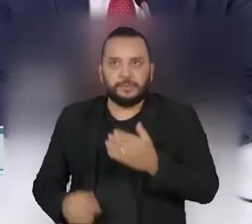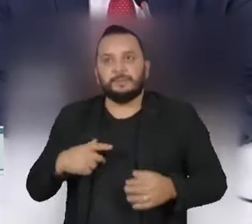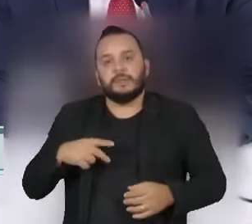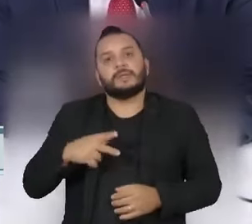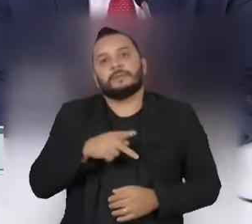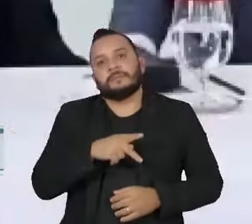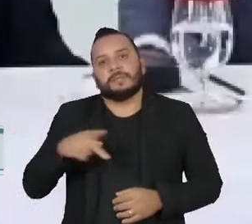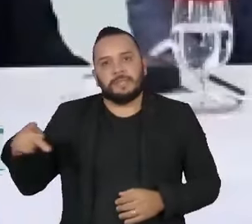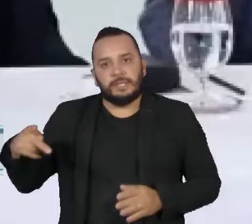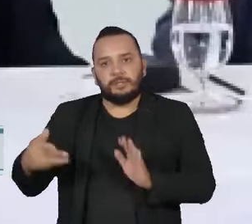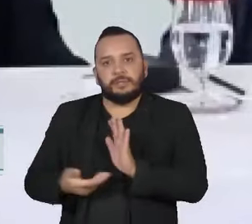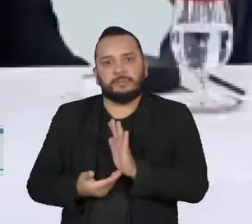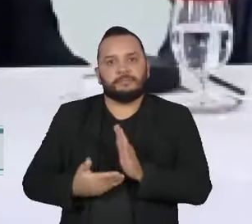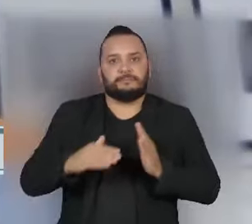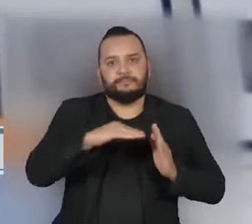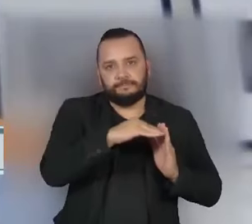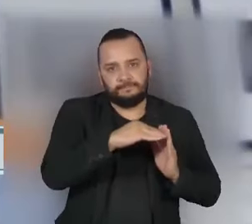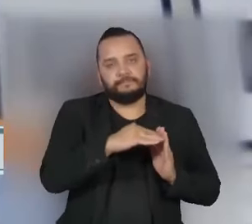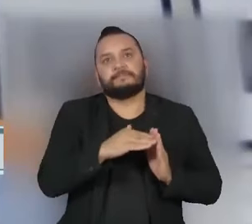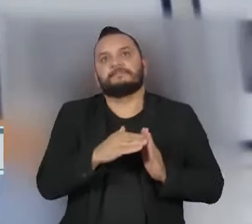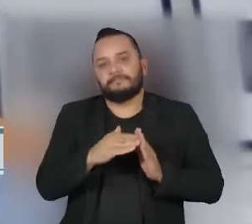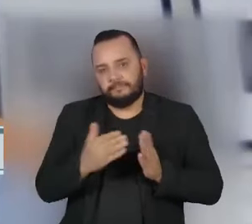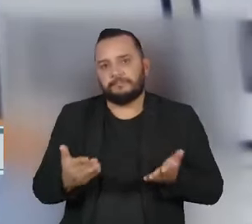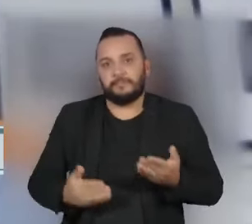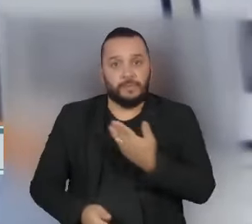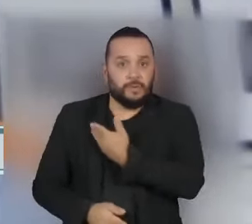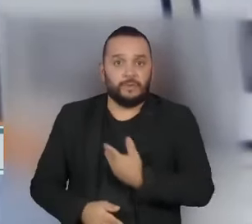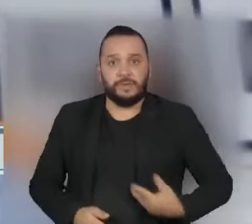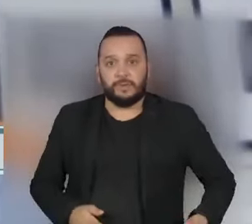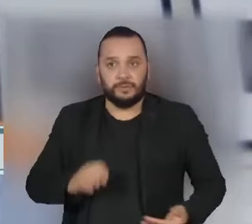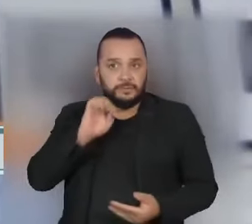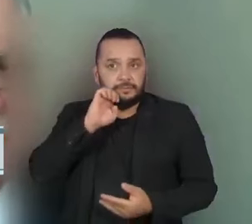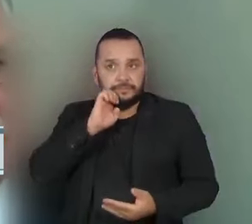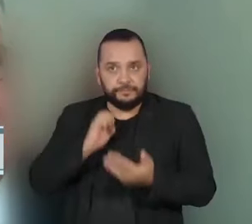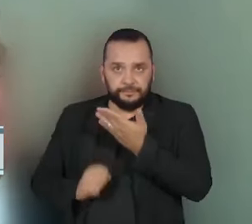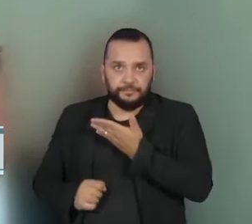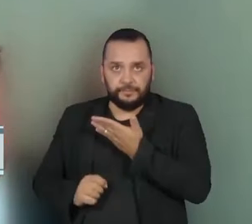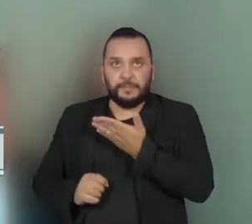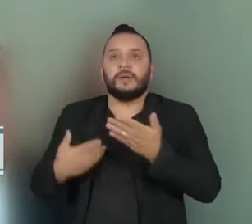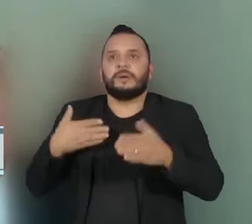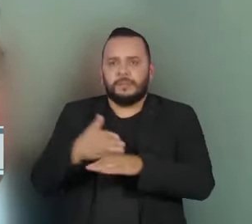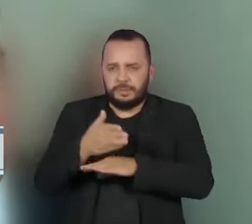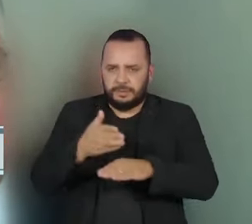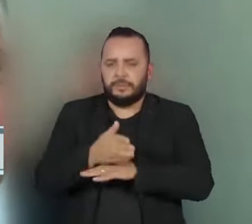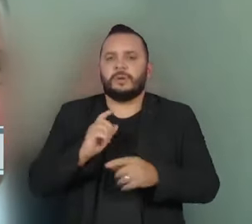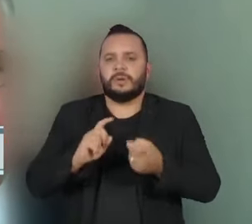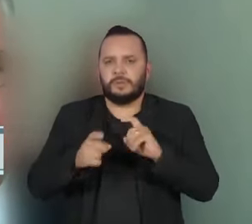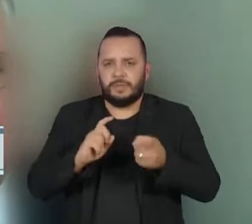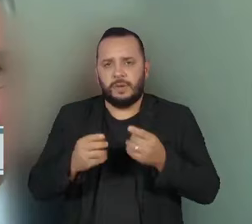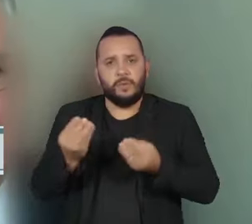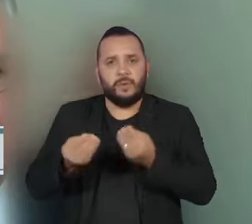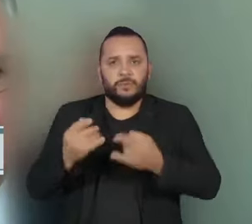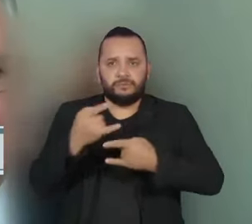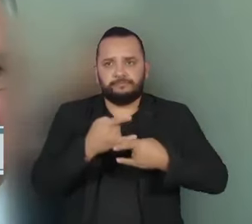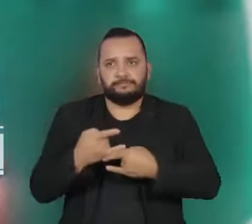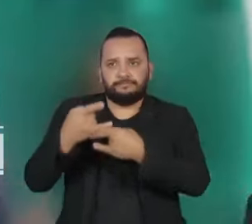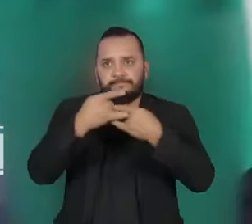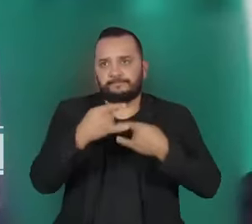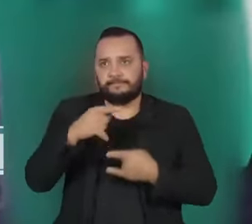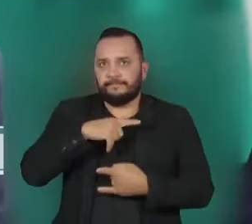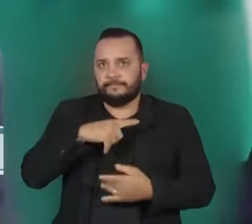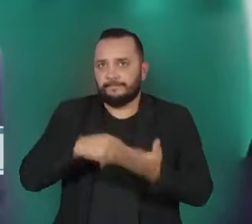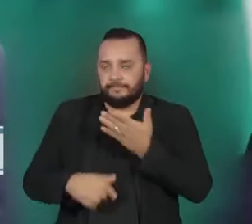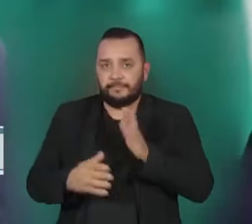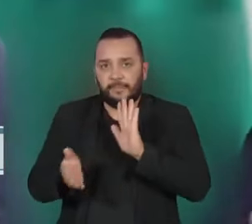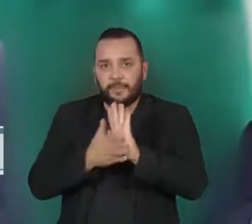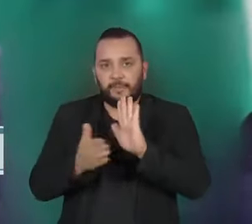presidentes do Senado e da câmara o governador Gaúcho Eduardo Leite participou de Porto Alegre por videoconferência